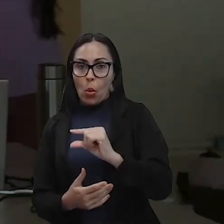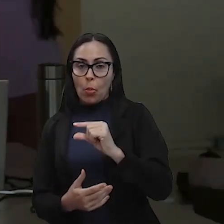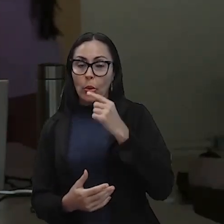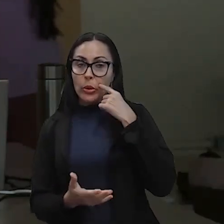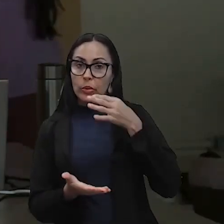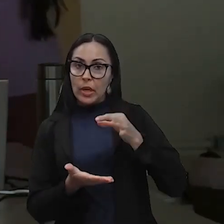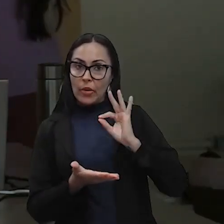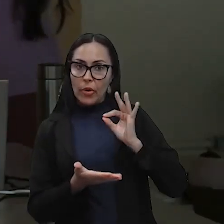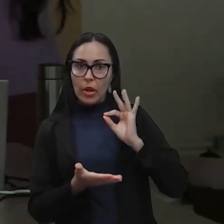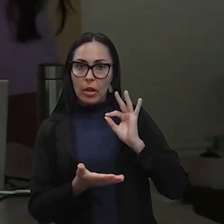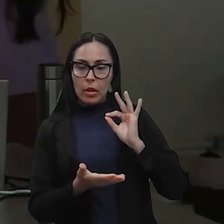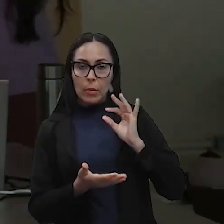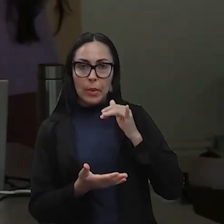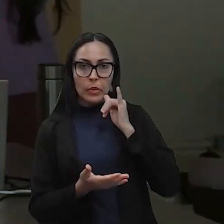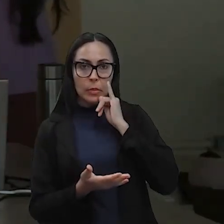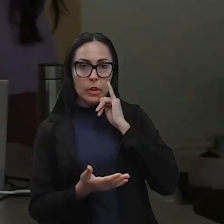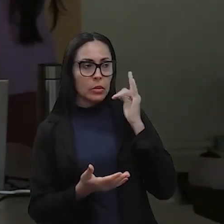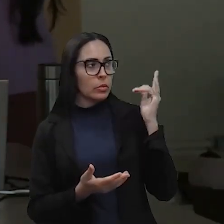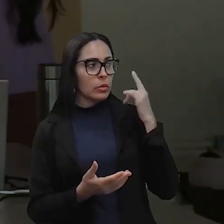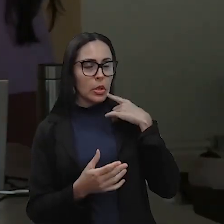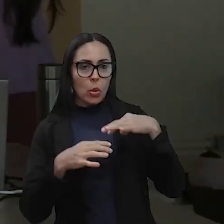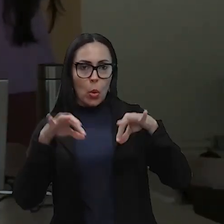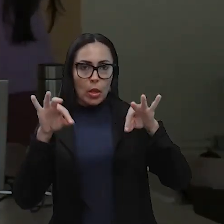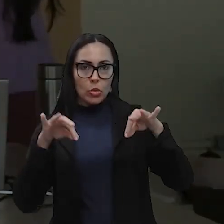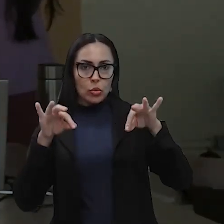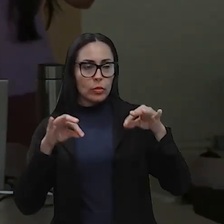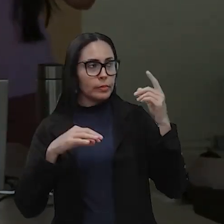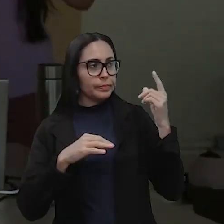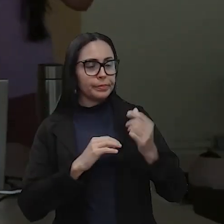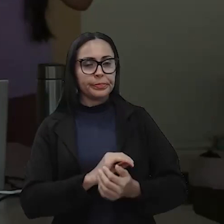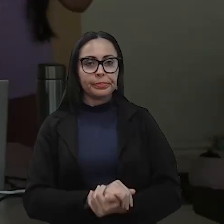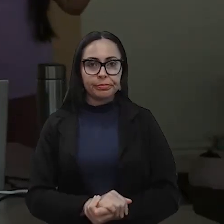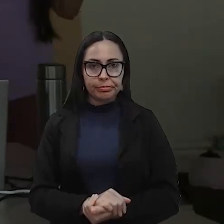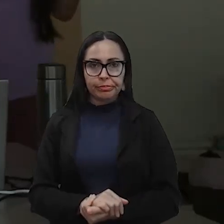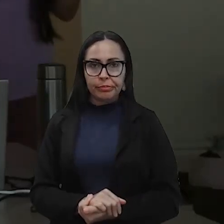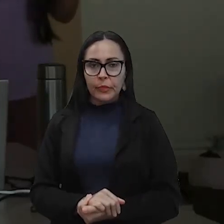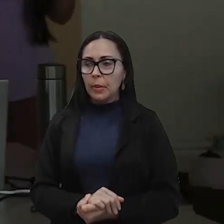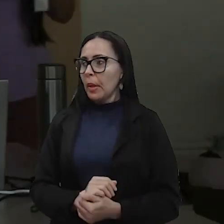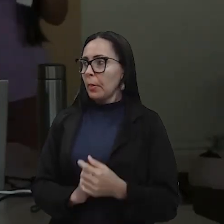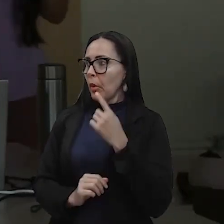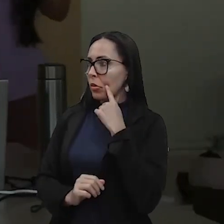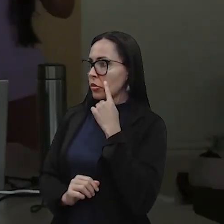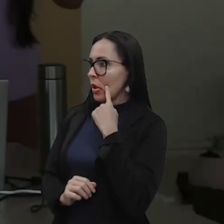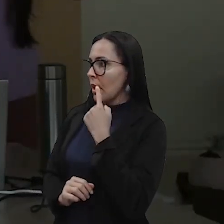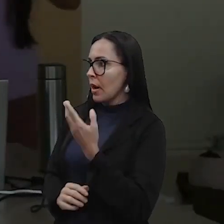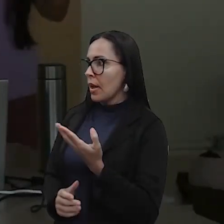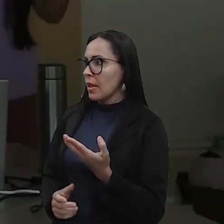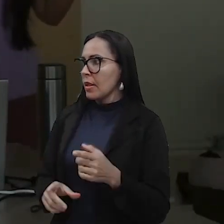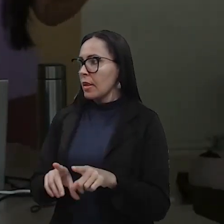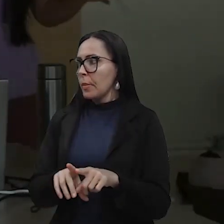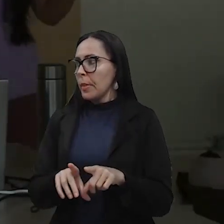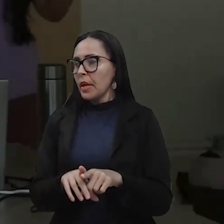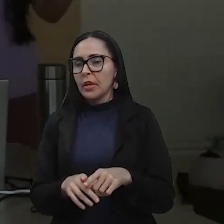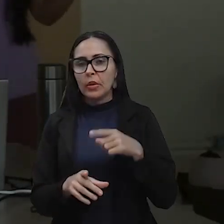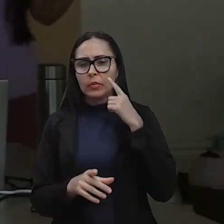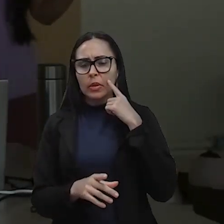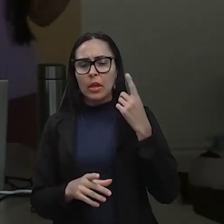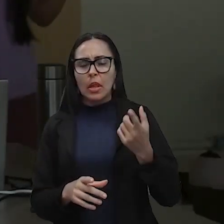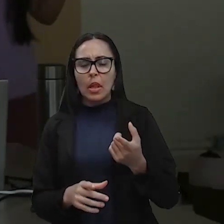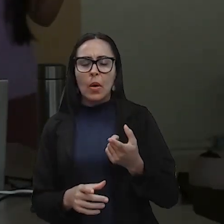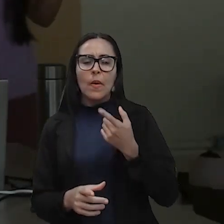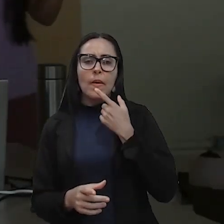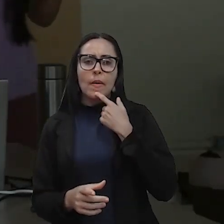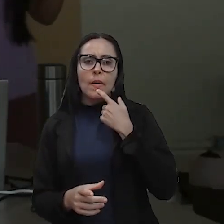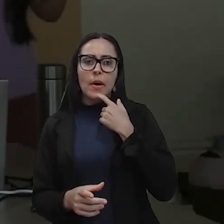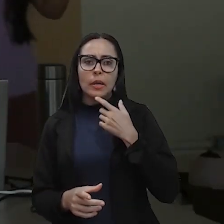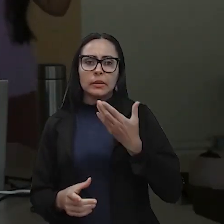um lenço umedecido, tá? Para mostrar para vocês uma alteração. Como é? Porque quando a gente fala assim, sangramento em borra de café, tá saindo borra de café, a